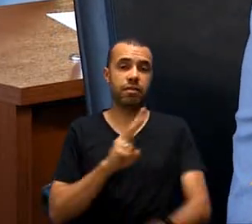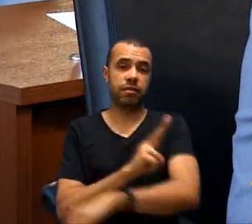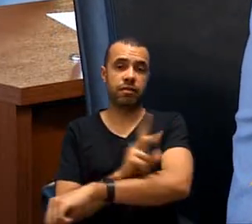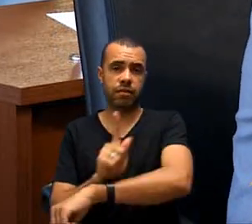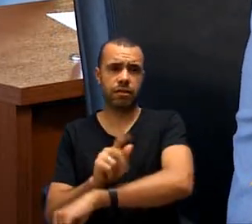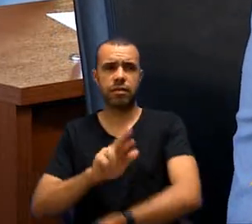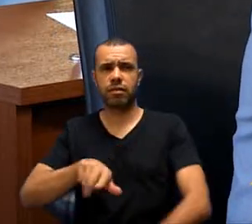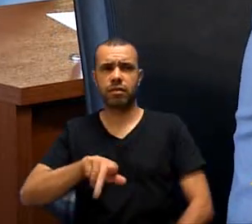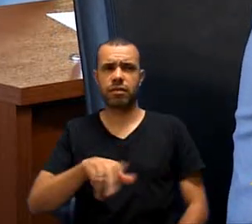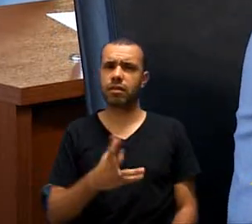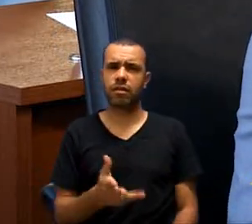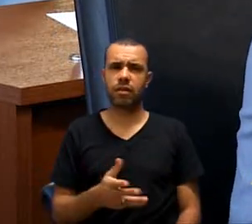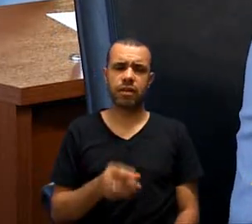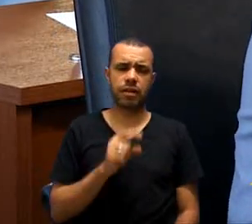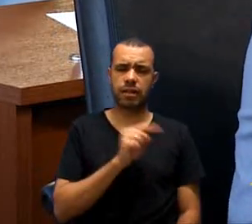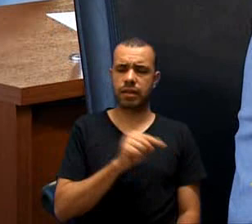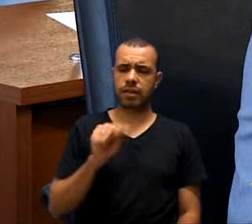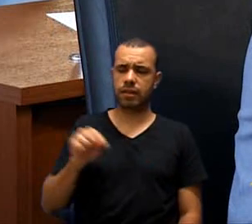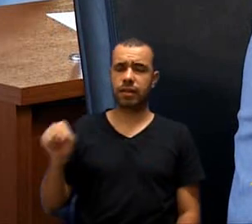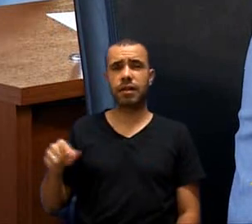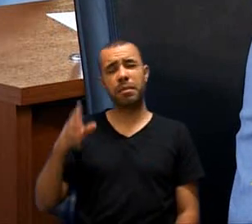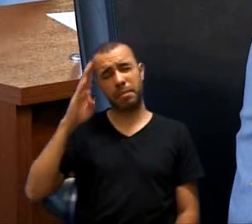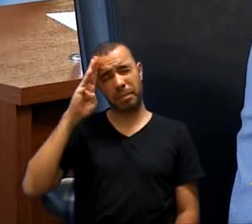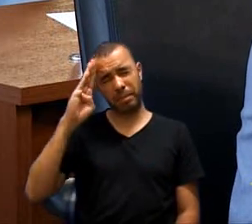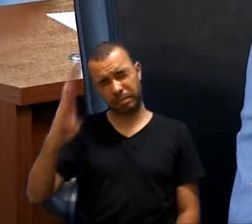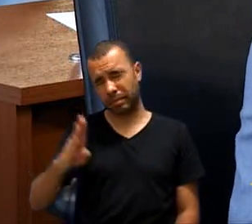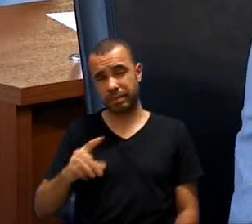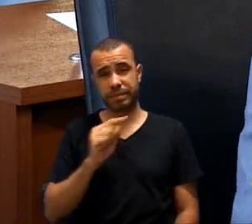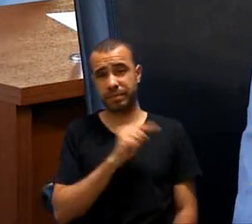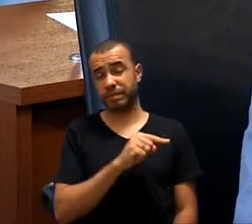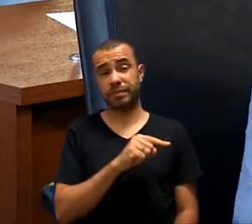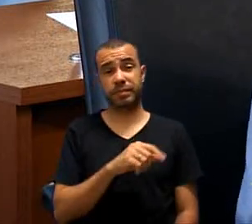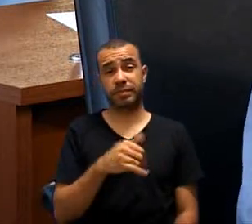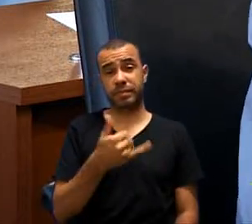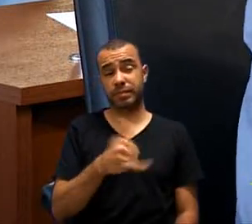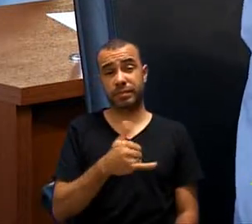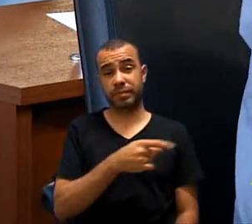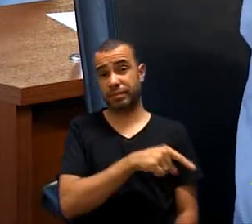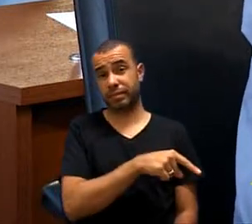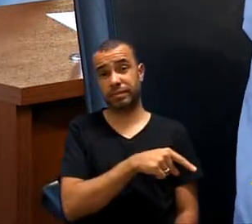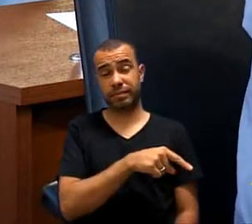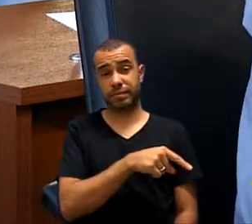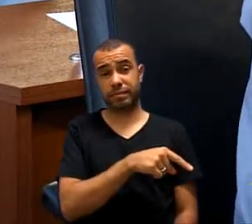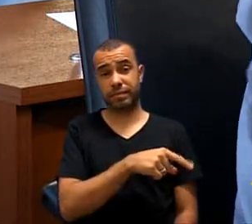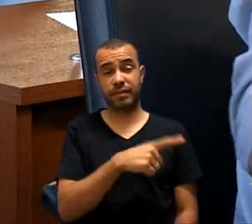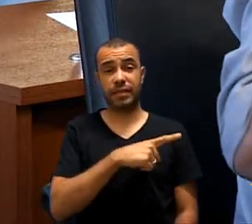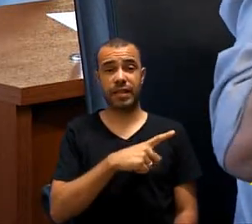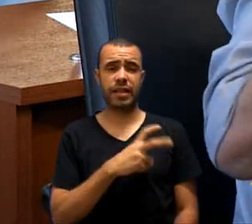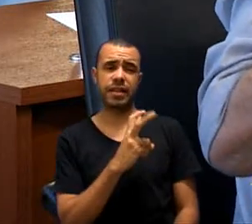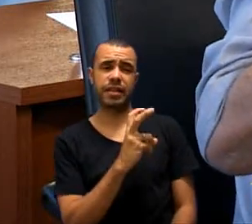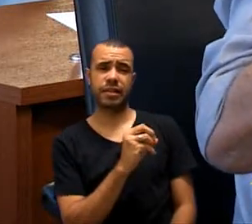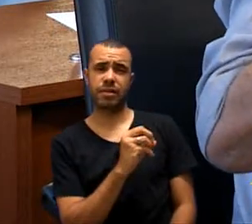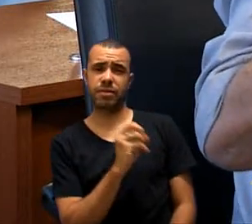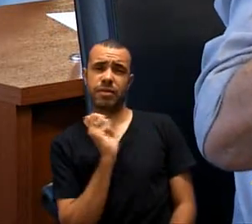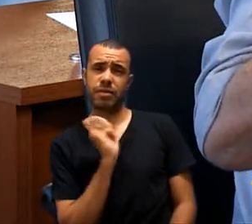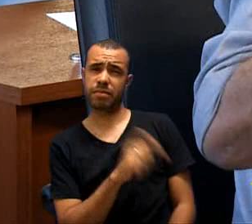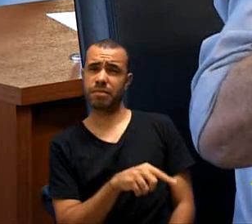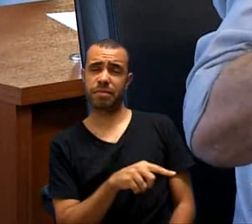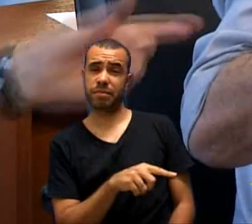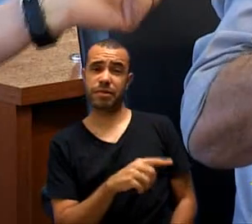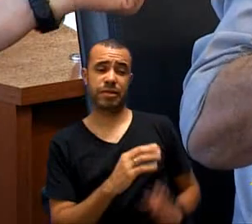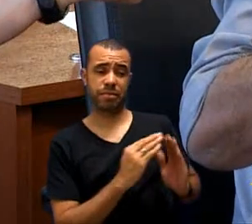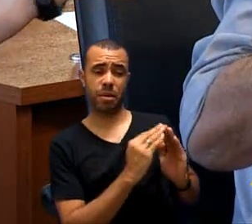são principalmente esses 3 municípios. Itu, principalmente, porque é um volume de 50 mil habitantes ali da região do Pirapitinguí, e hoje mesmo